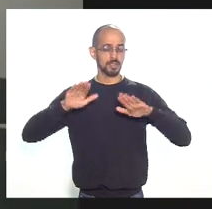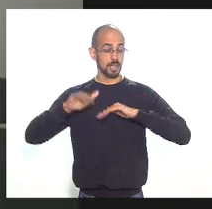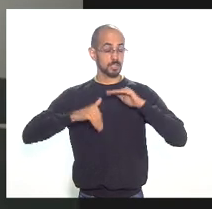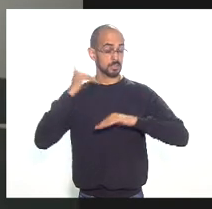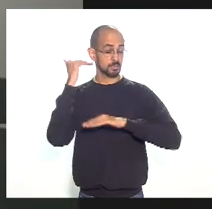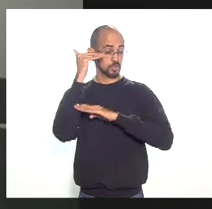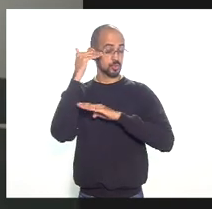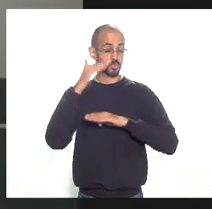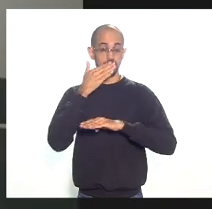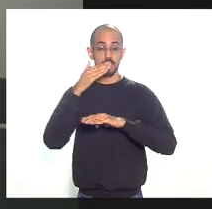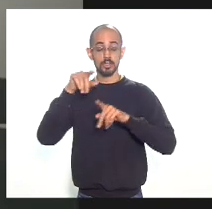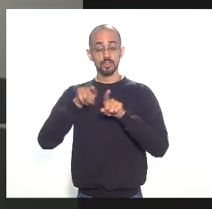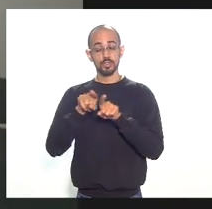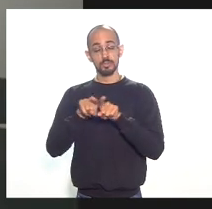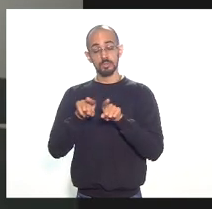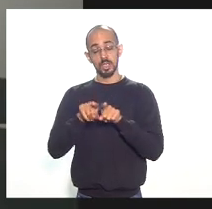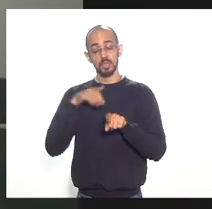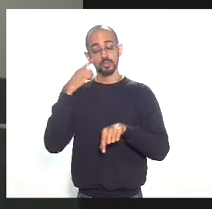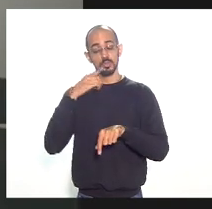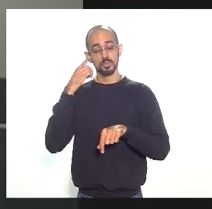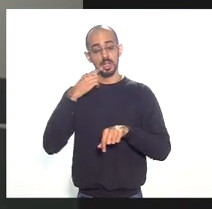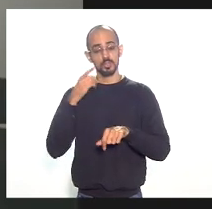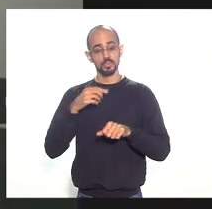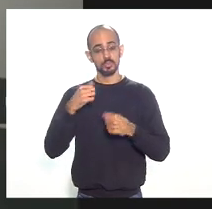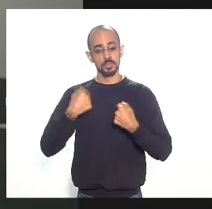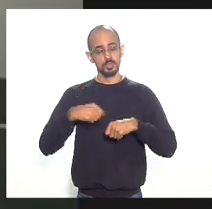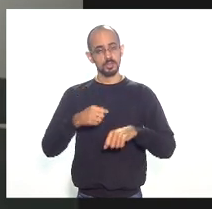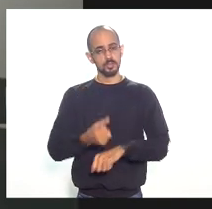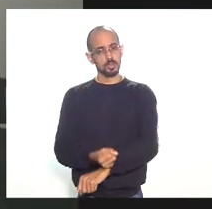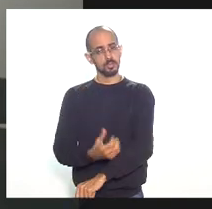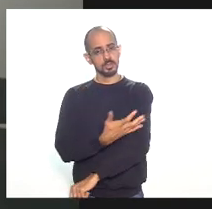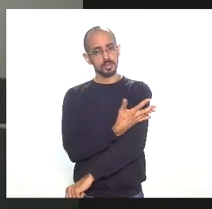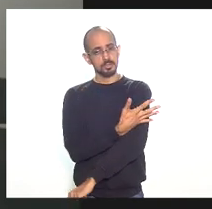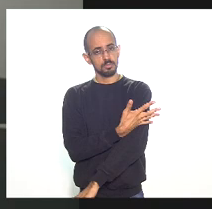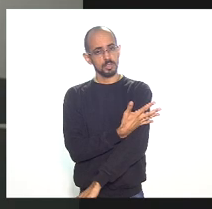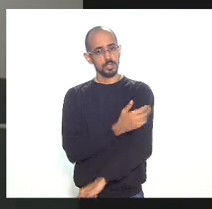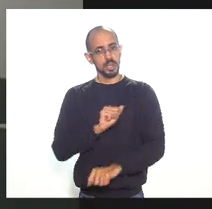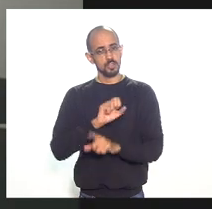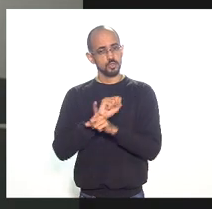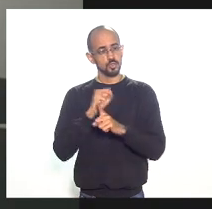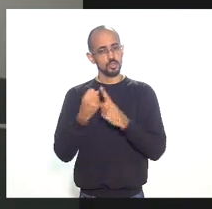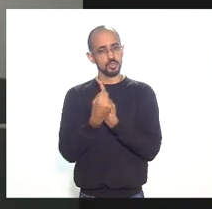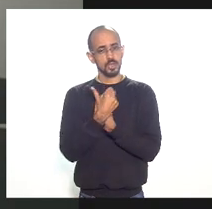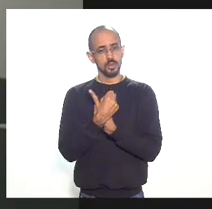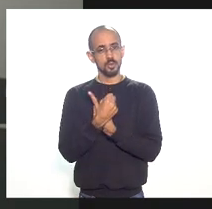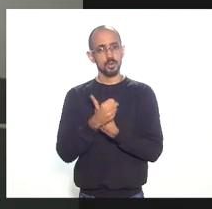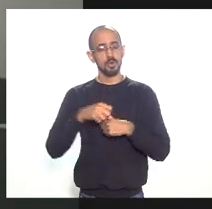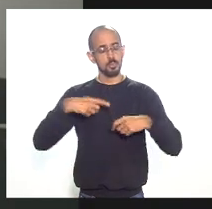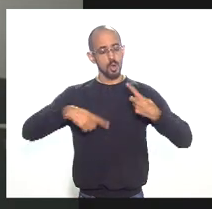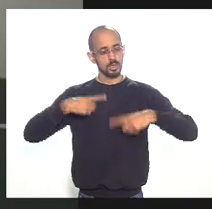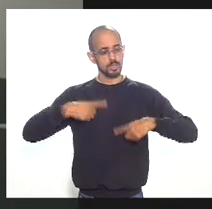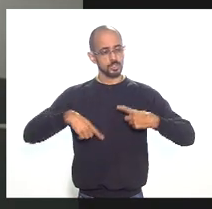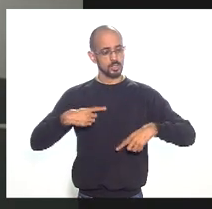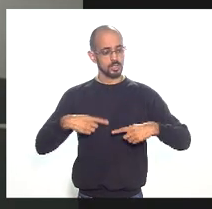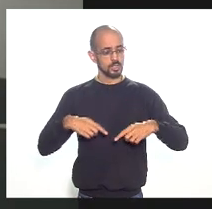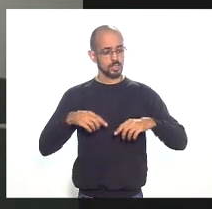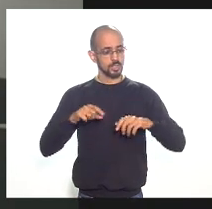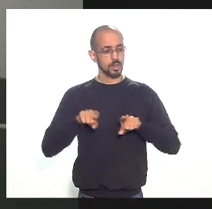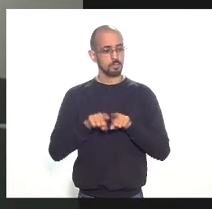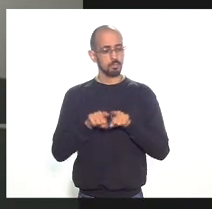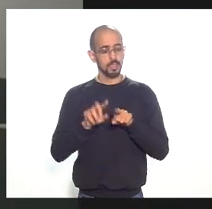peço a todos os deputados e deputadas que tenhamos uma sensibilidade social, política e